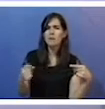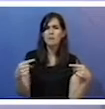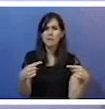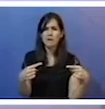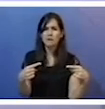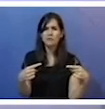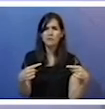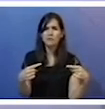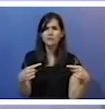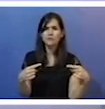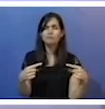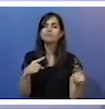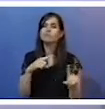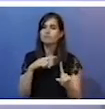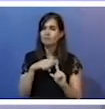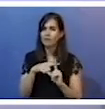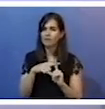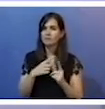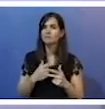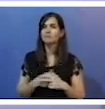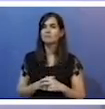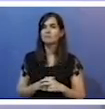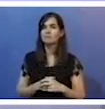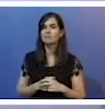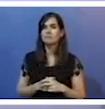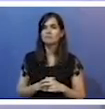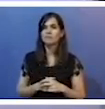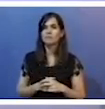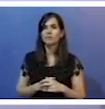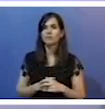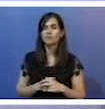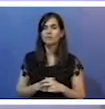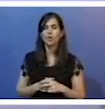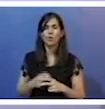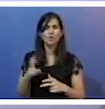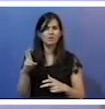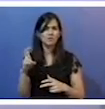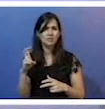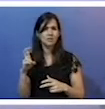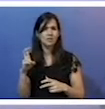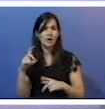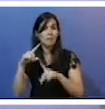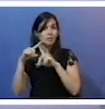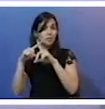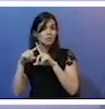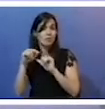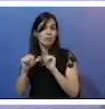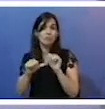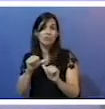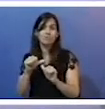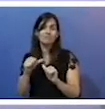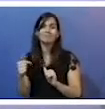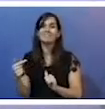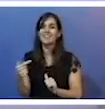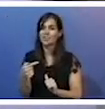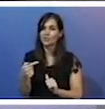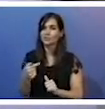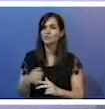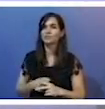x Copie esse mais um e o cinco positivo ficou negativo menos cinco